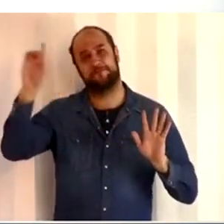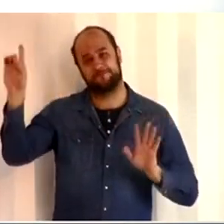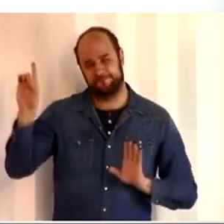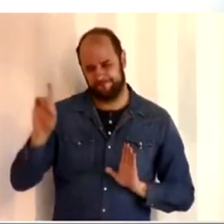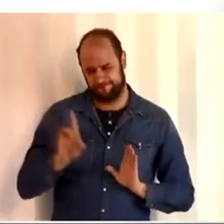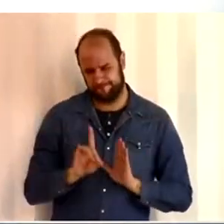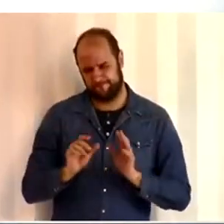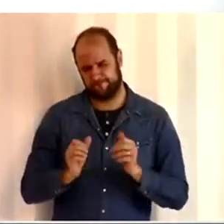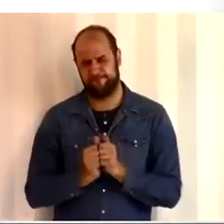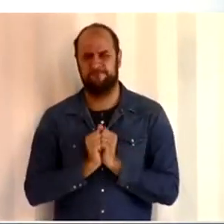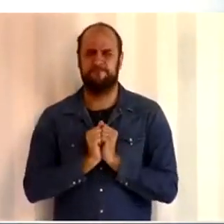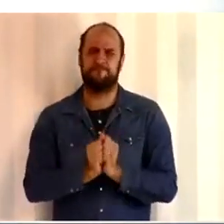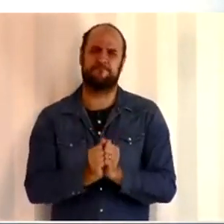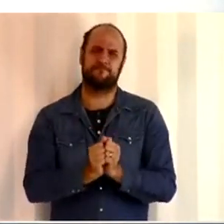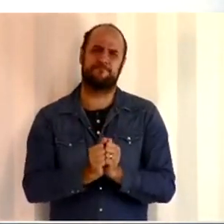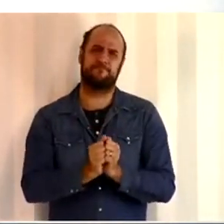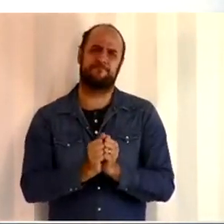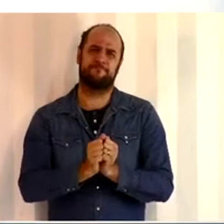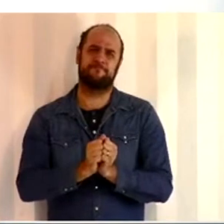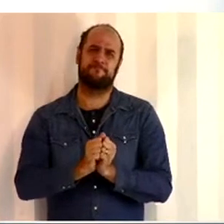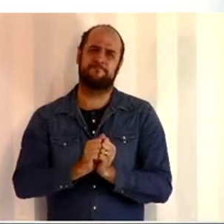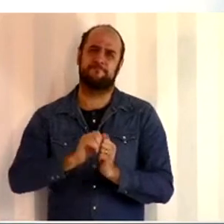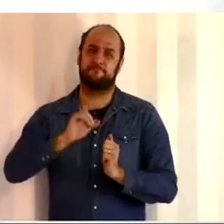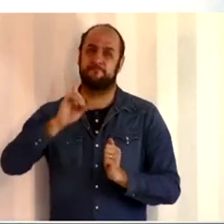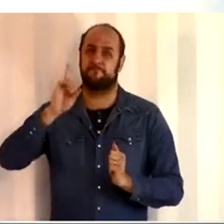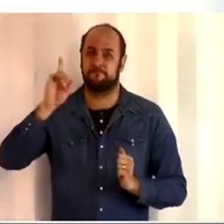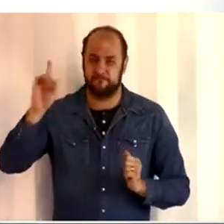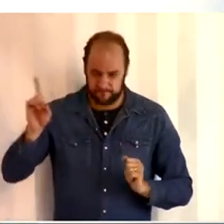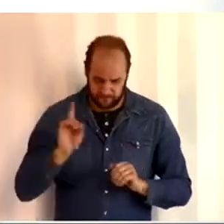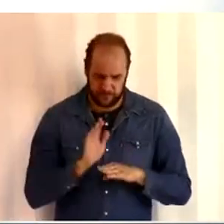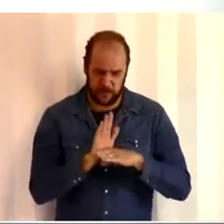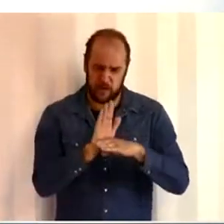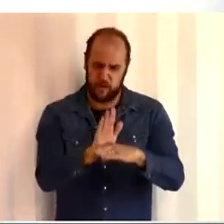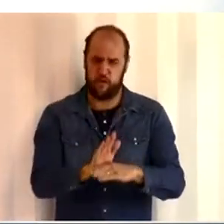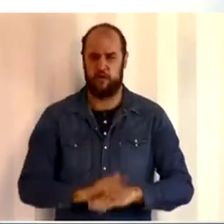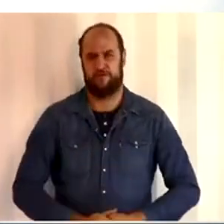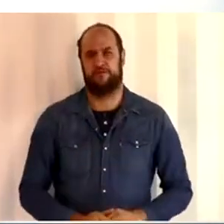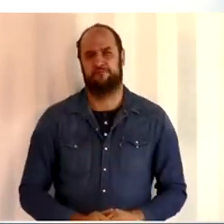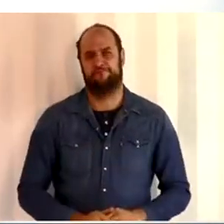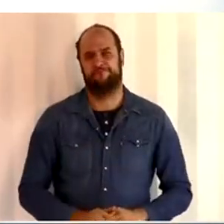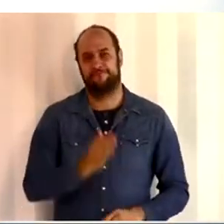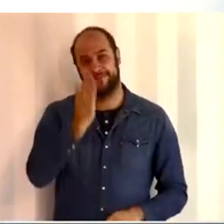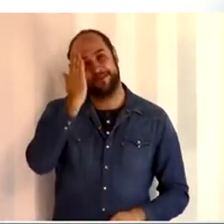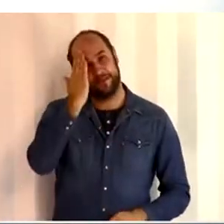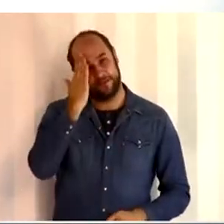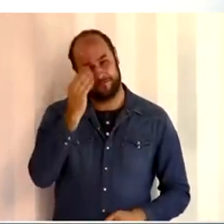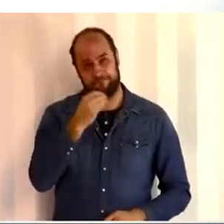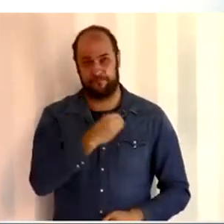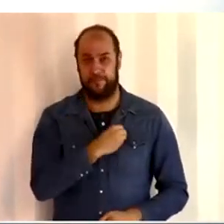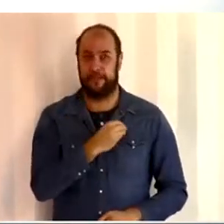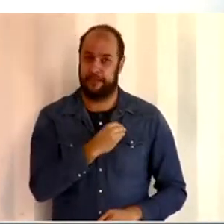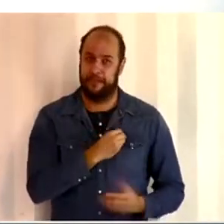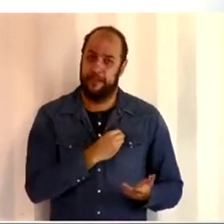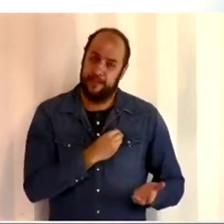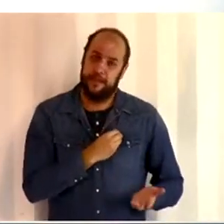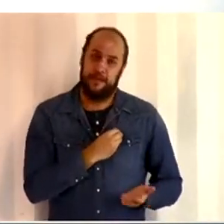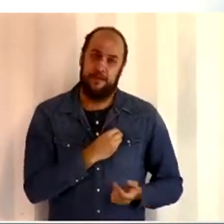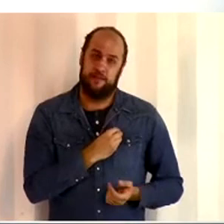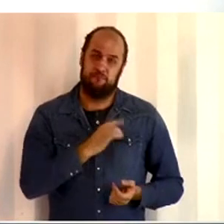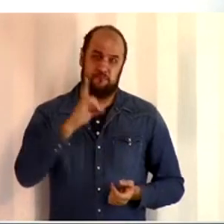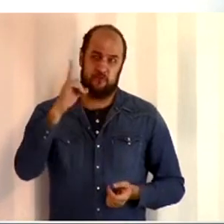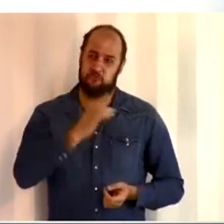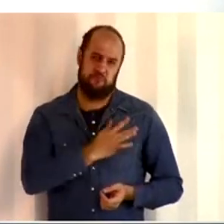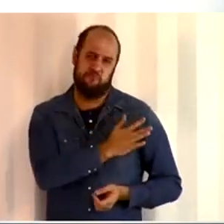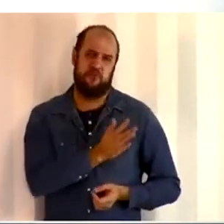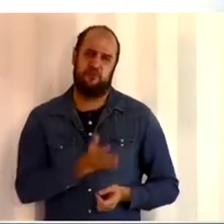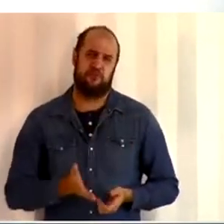com você, eu ando no vosso meio. É claro que nós sabemos que os nossos pecados ofendem a